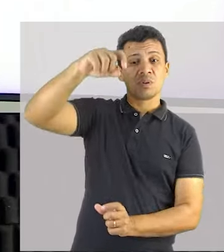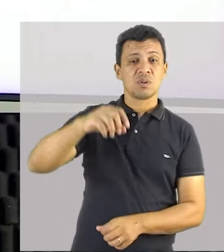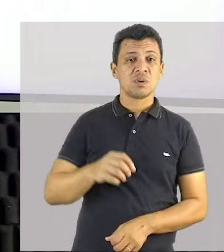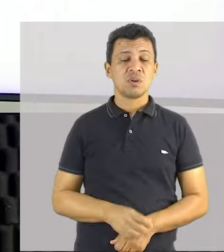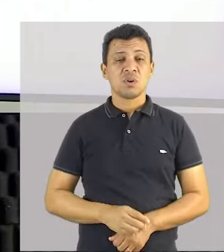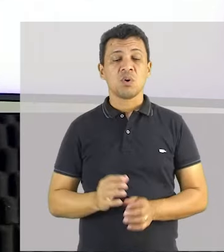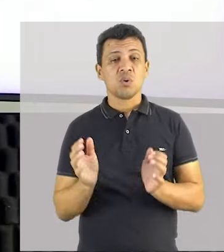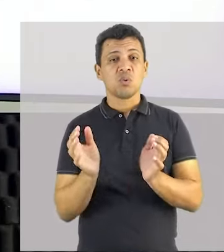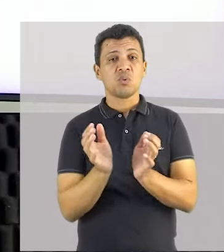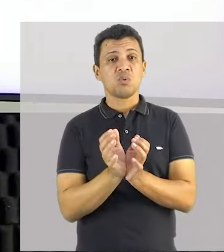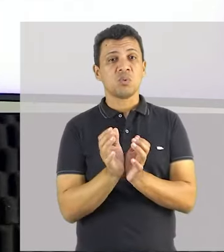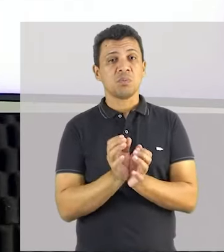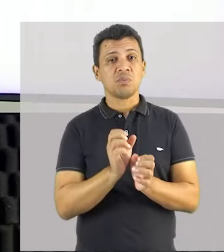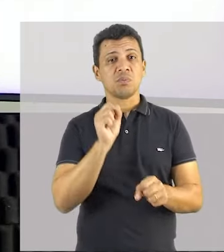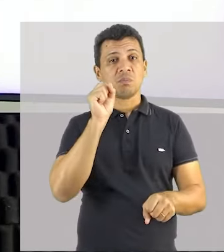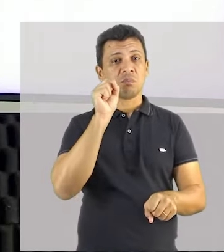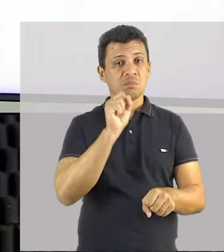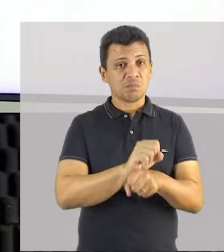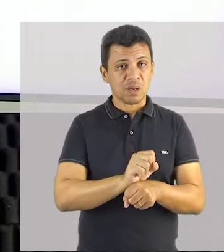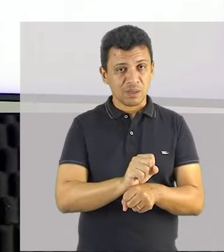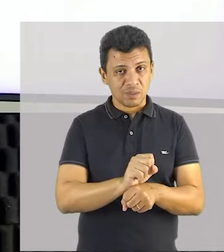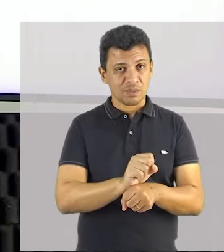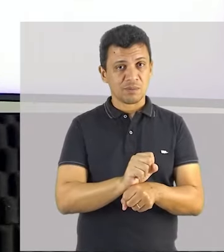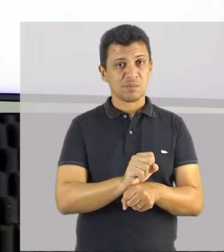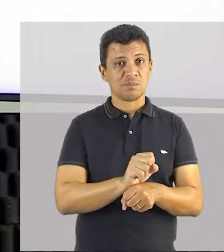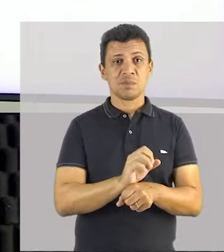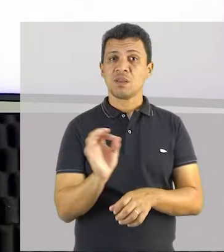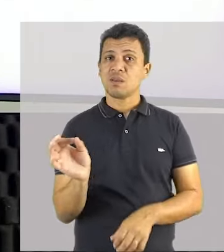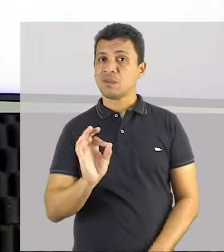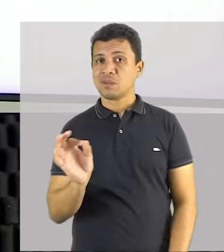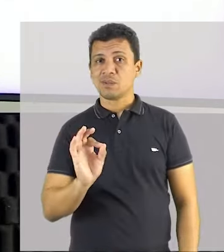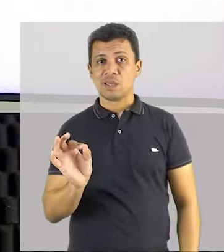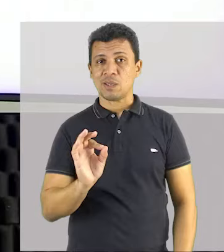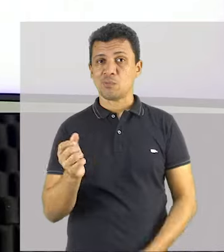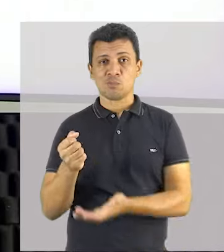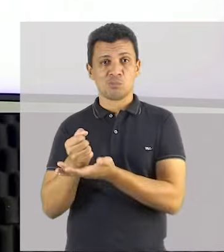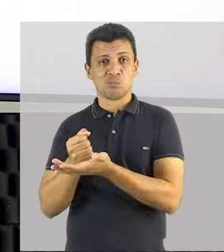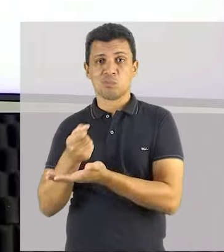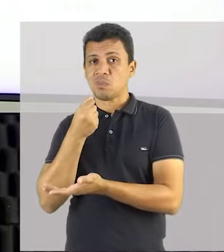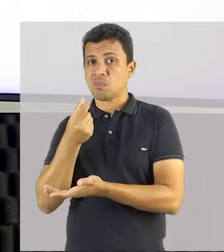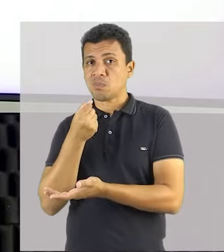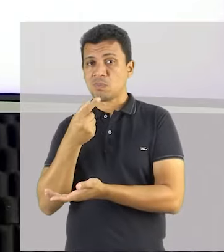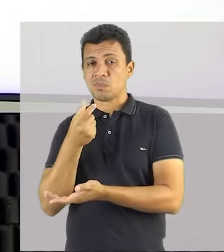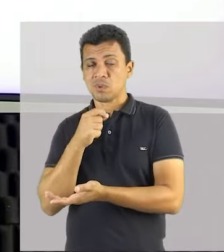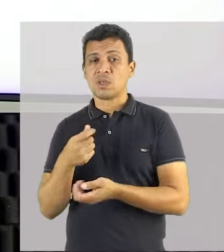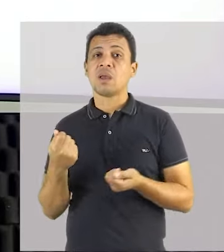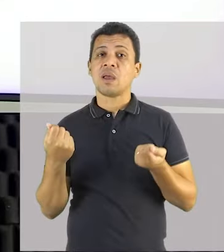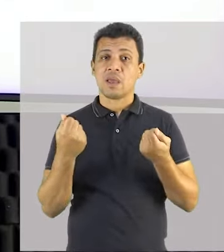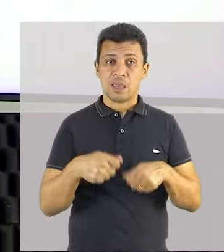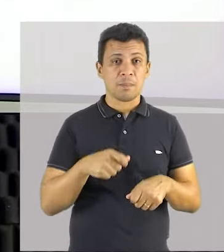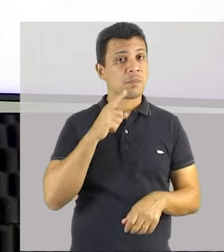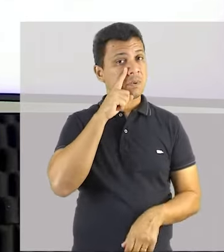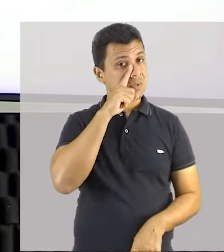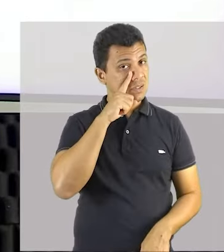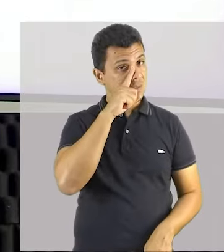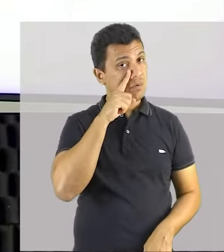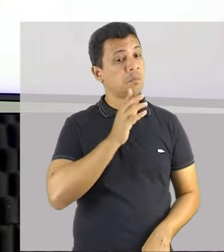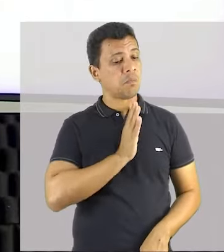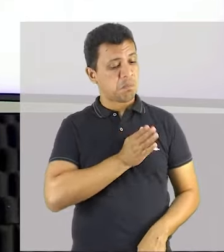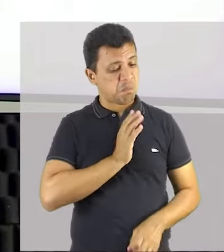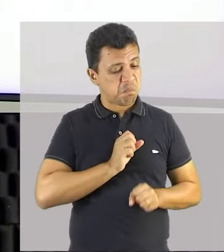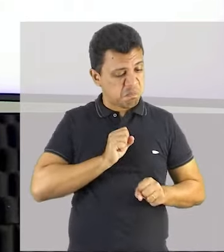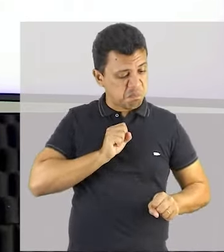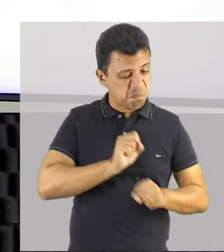os sedentários mesmo sem anabolizante eles são propensos a ter um aumento da área de infarto